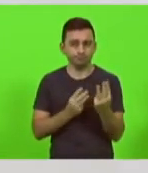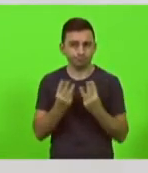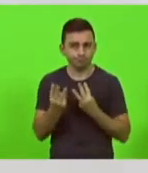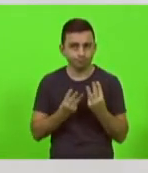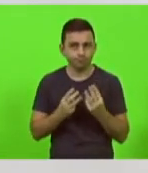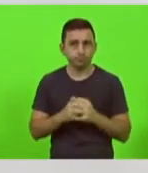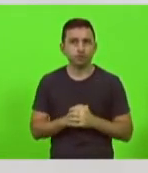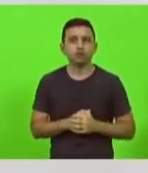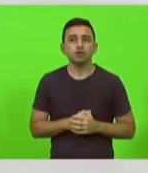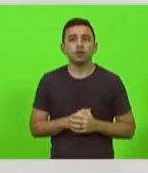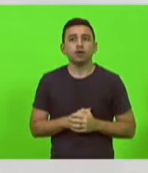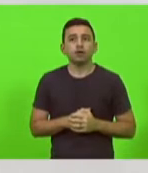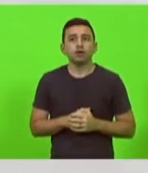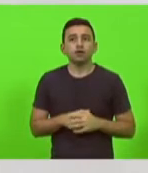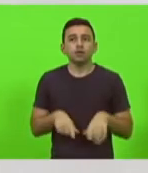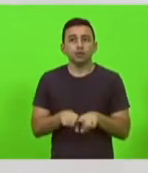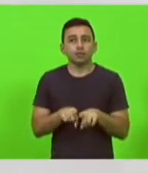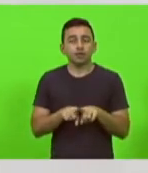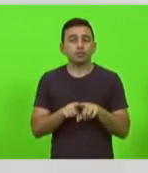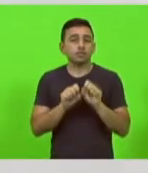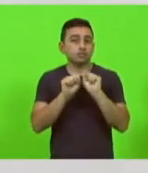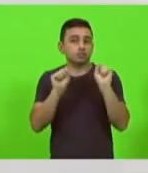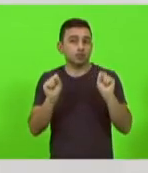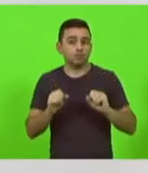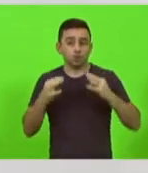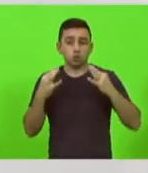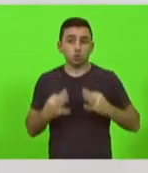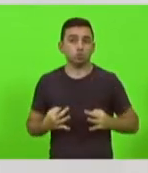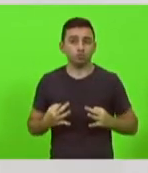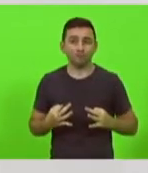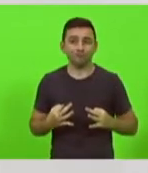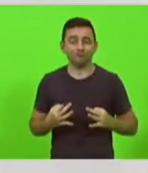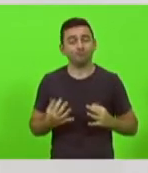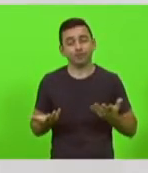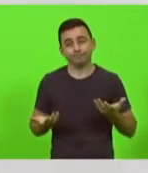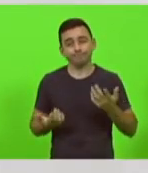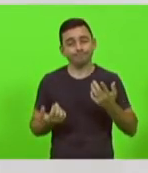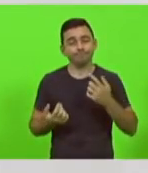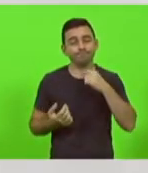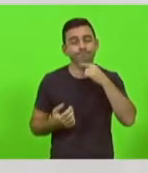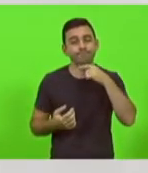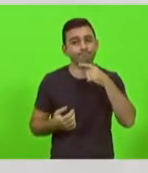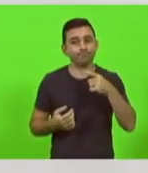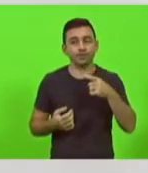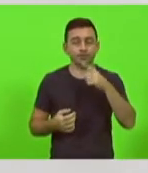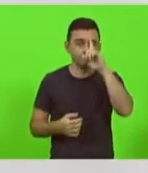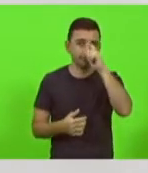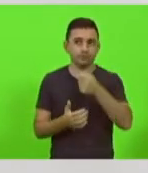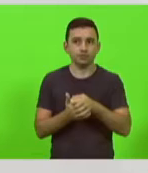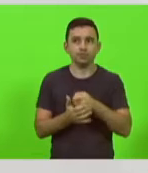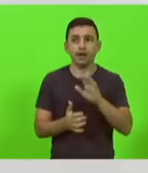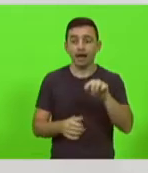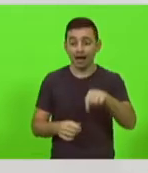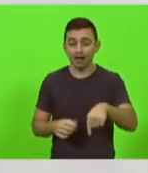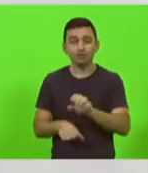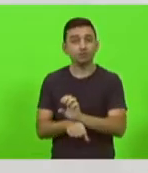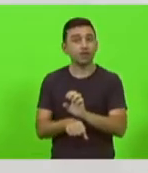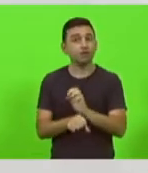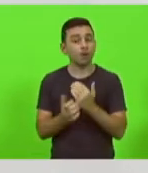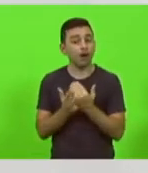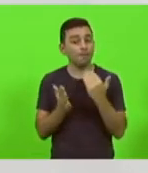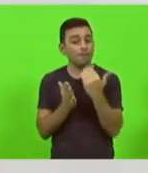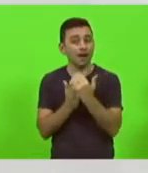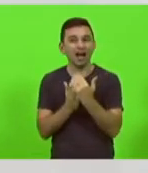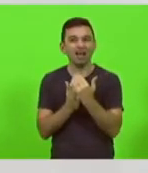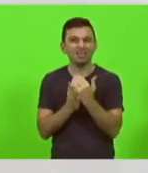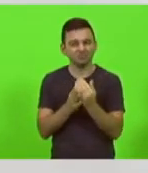sistema justo, não precisaríamos tomar essa decisão. Somos um dos estados que mais produz e gera recursos para